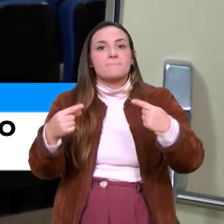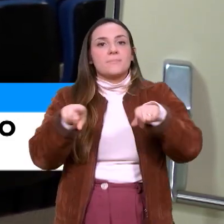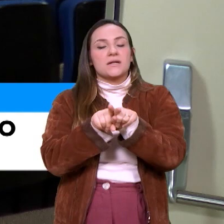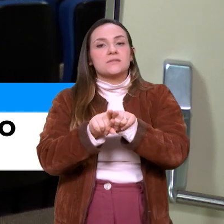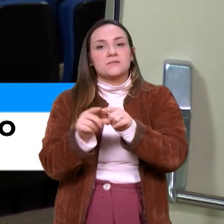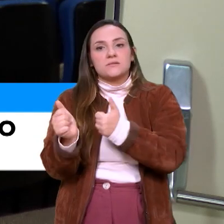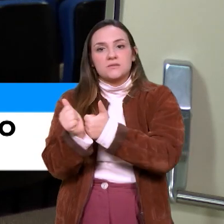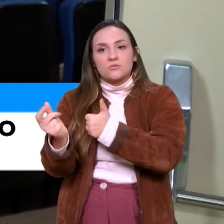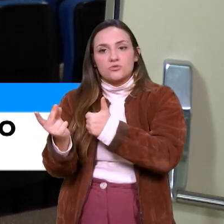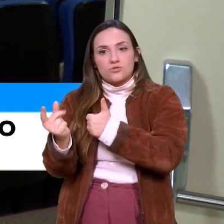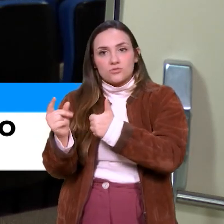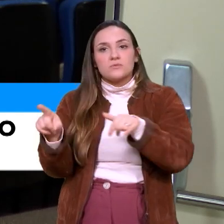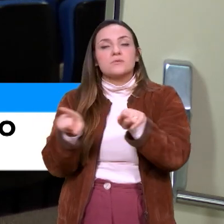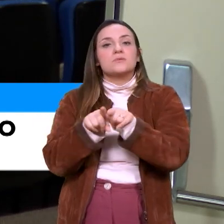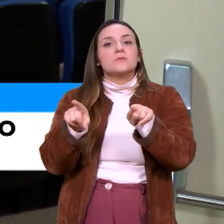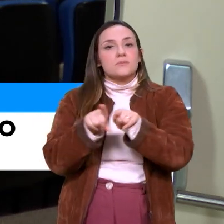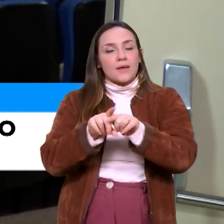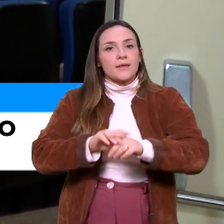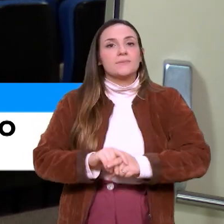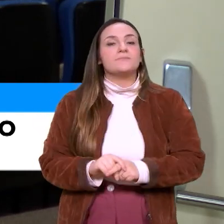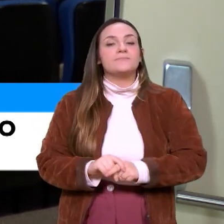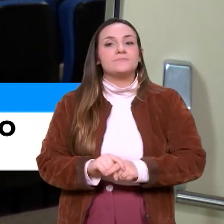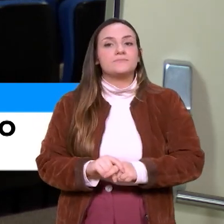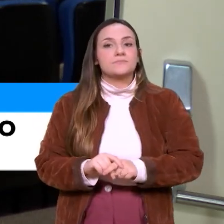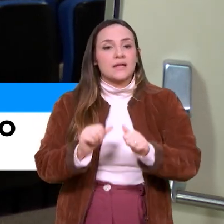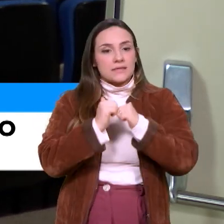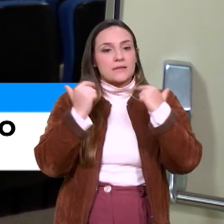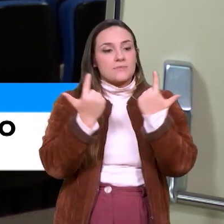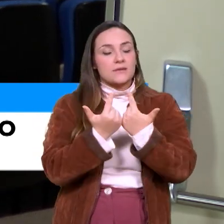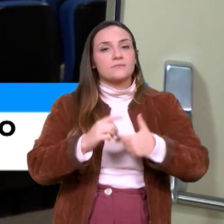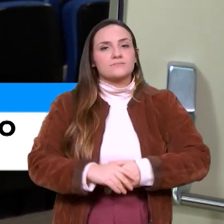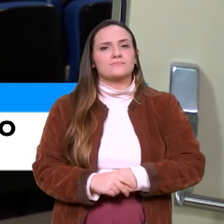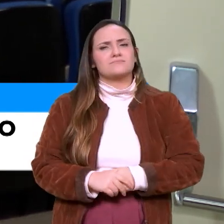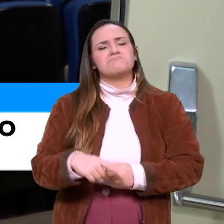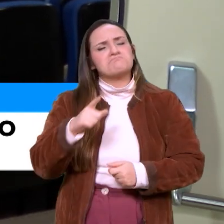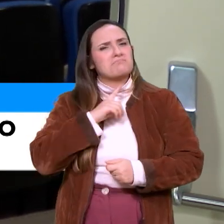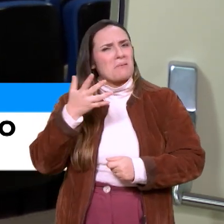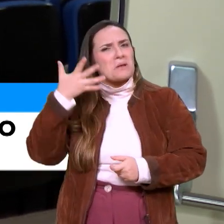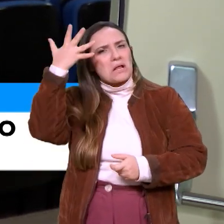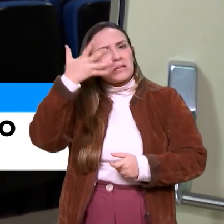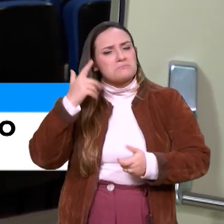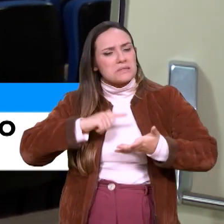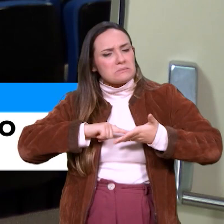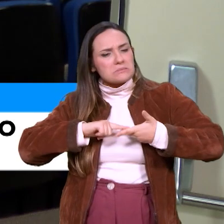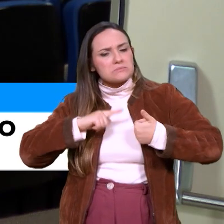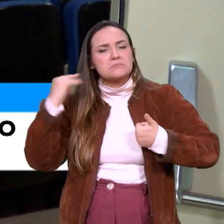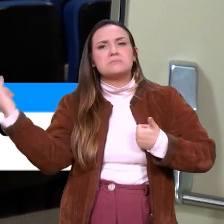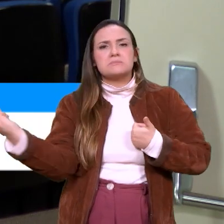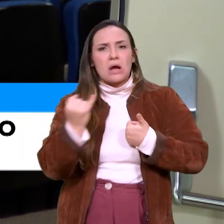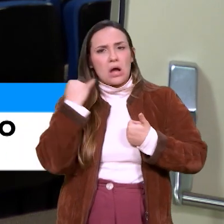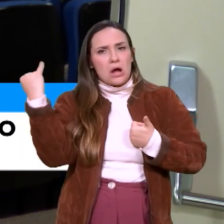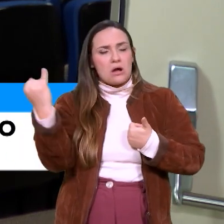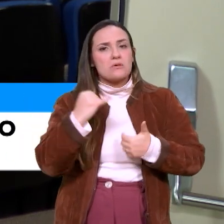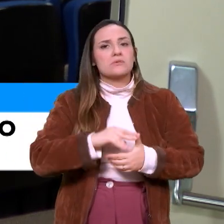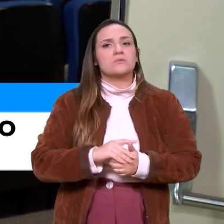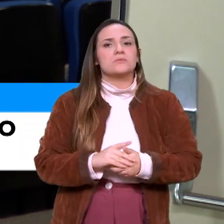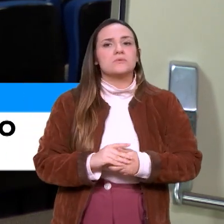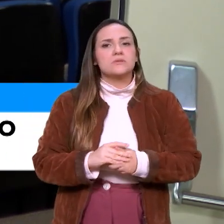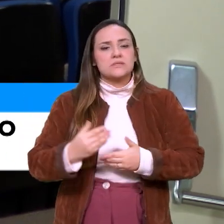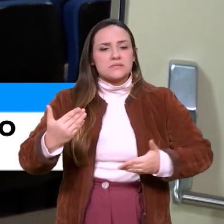Contas, uma parceria com o Tribunal de Contas, da Assembleia com o Tribunal de Contas, e tem palestras